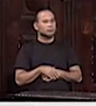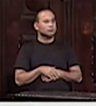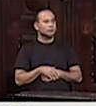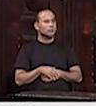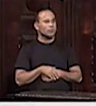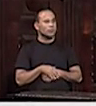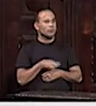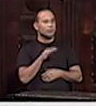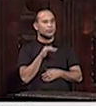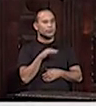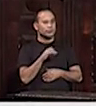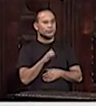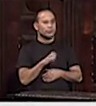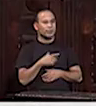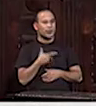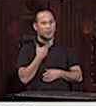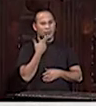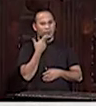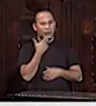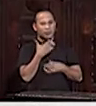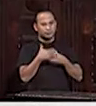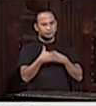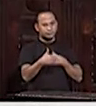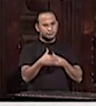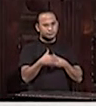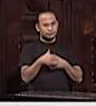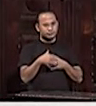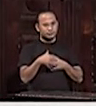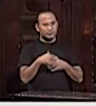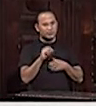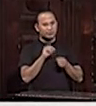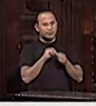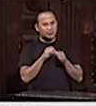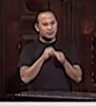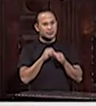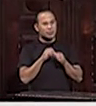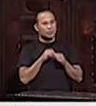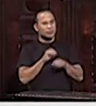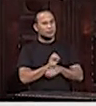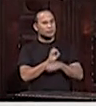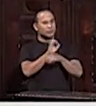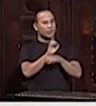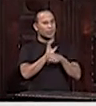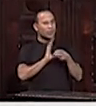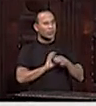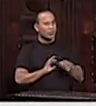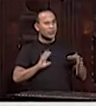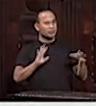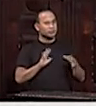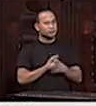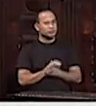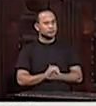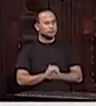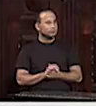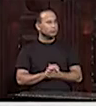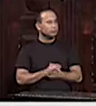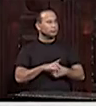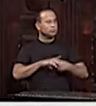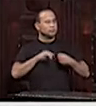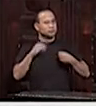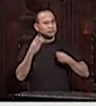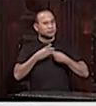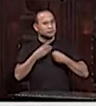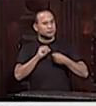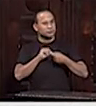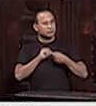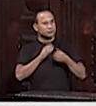FEF é antecipar a receita para fazer com que o Estado respire do ponto de vista da arrecadação. O artigo 3º ele